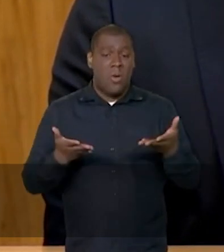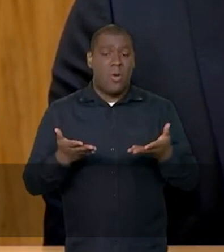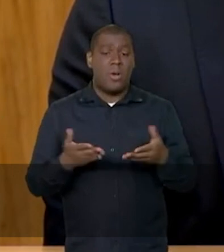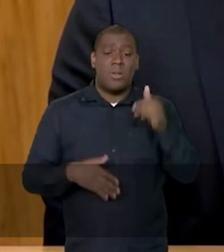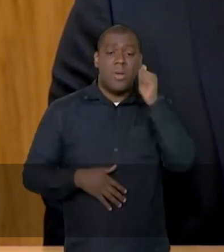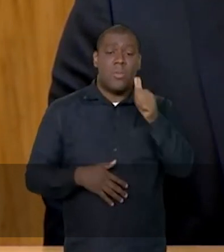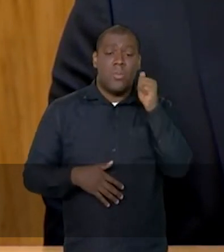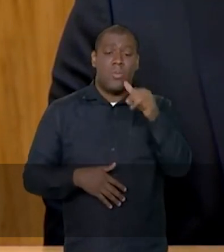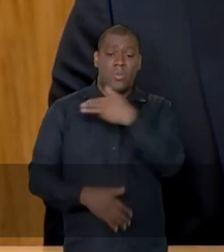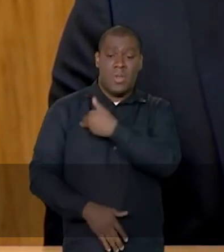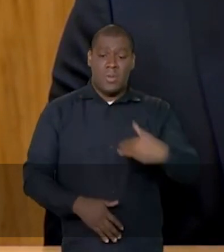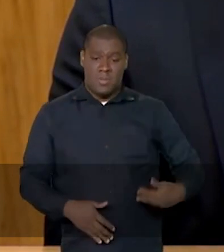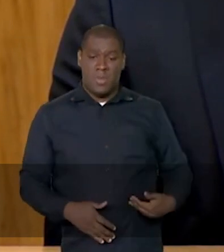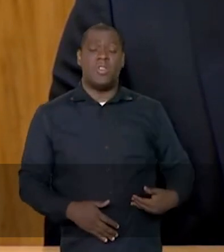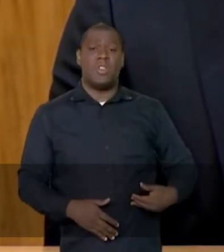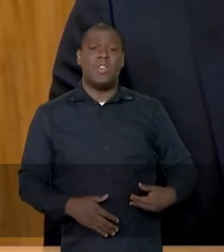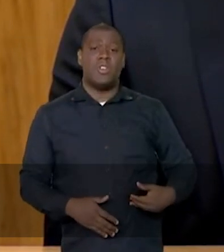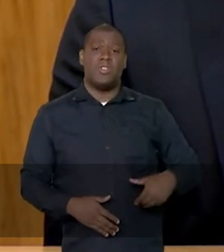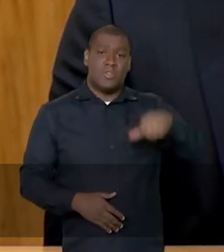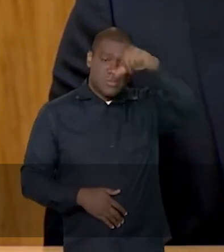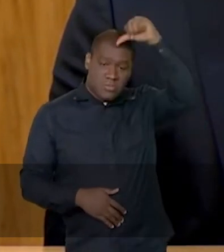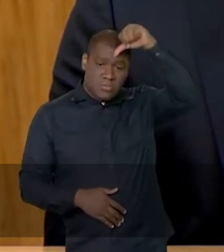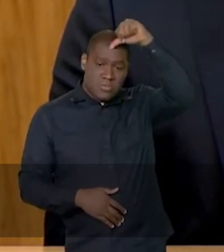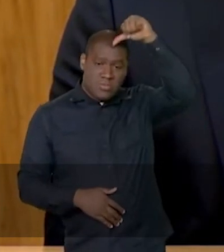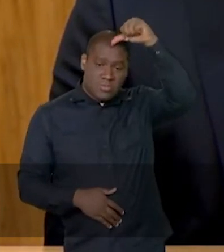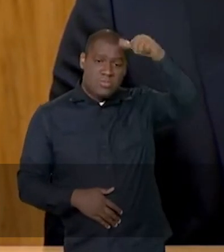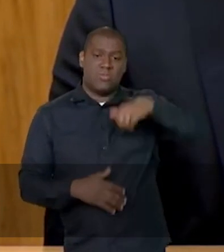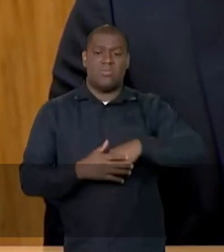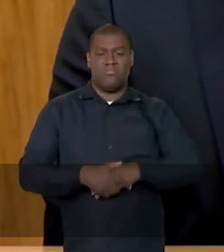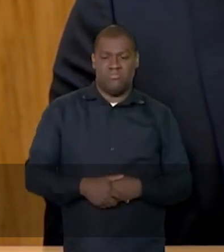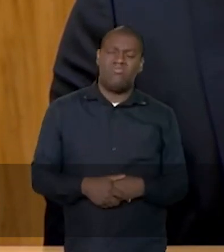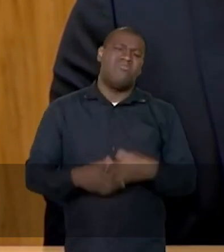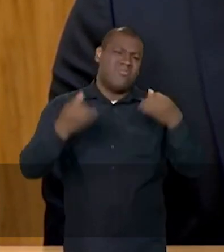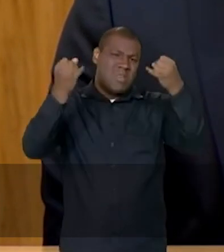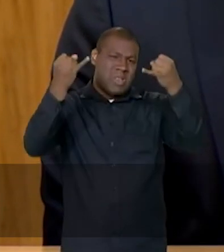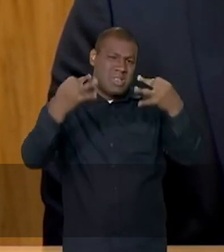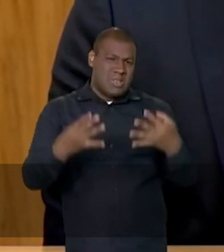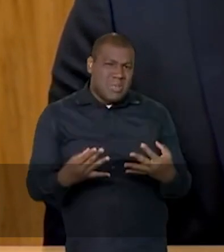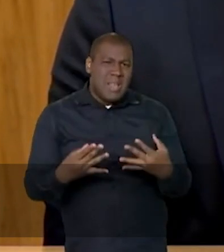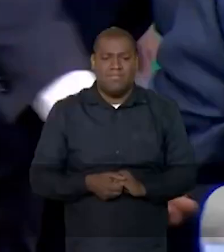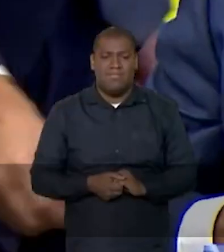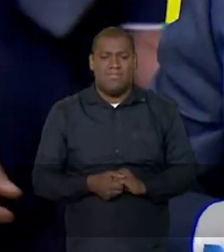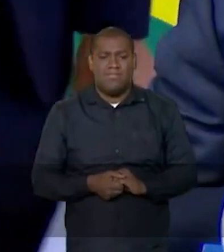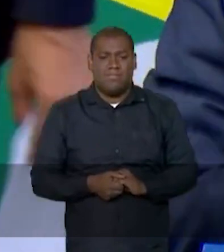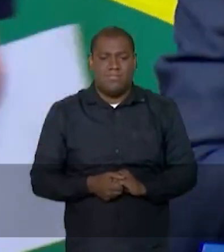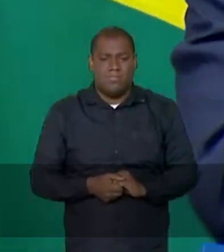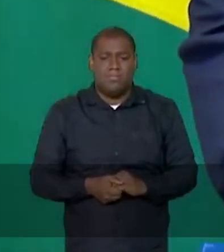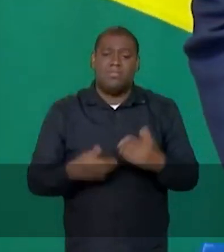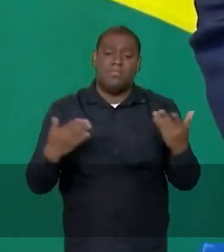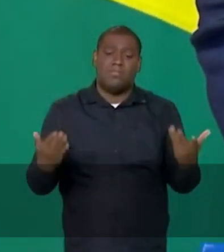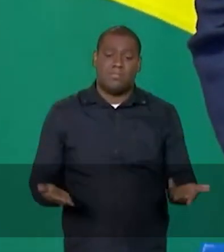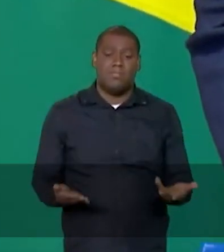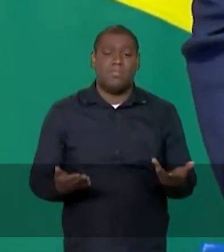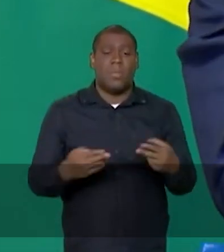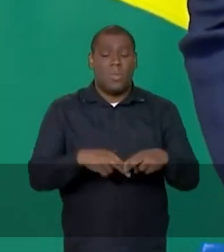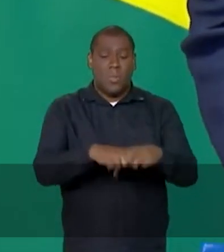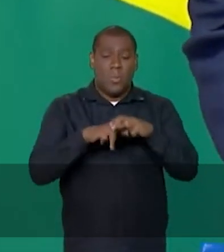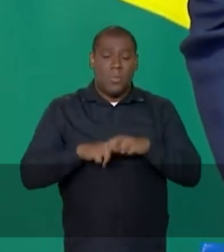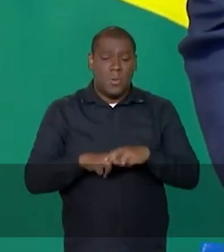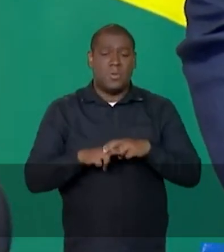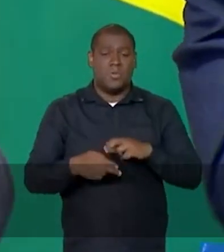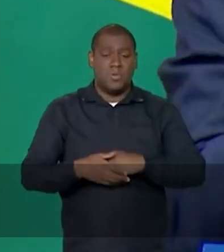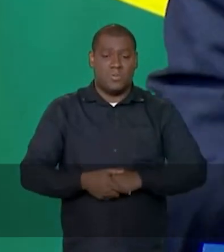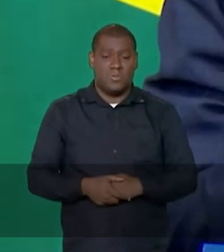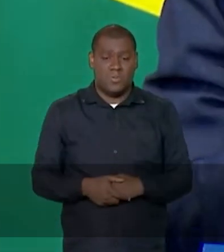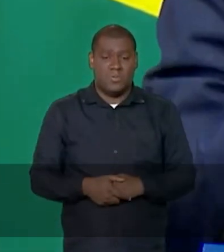ministra vai expor aqui para vocês uma série de questões importantes sobre o concurso. Nesse sentido, a gente,